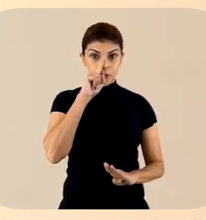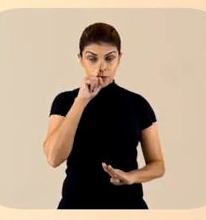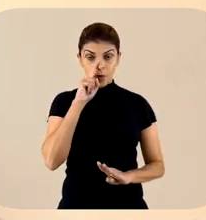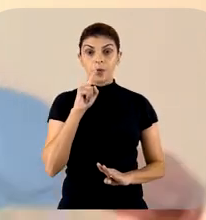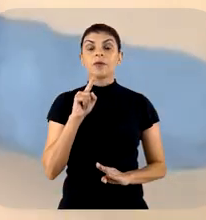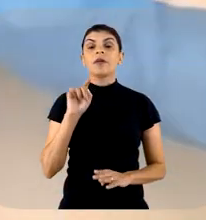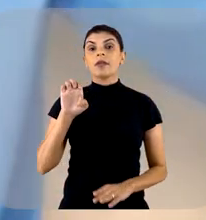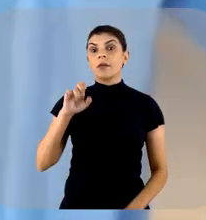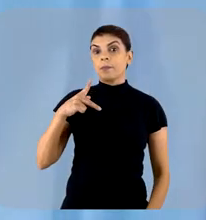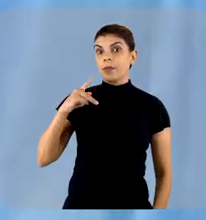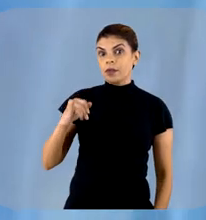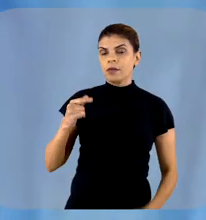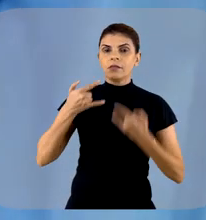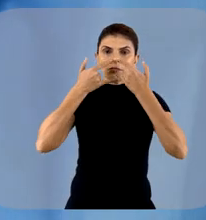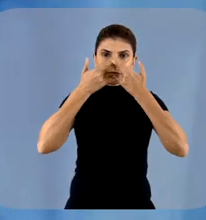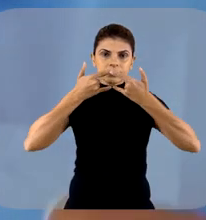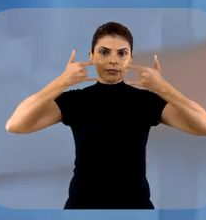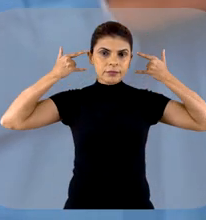máscara.